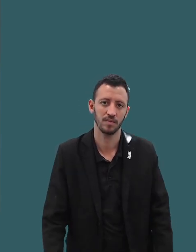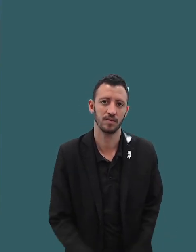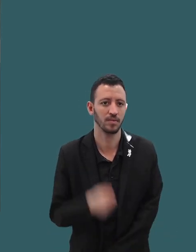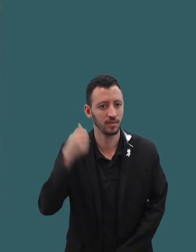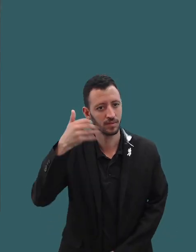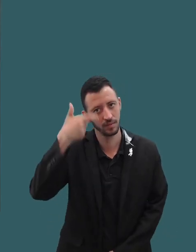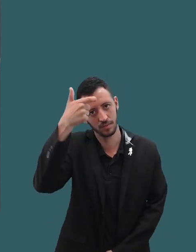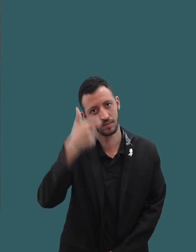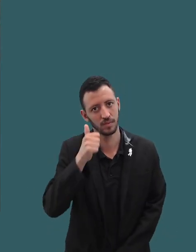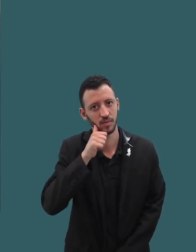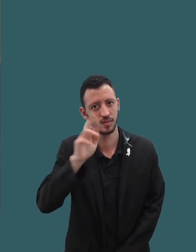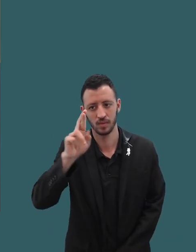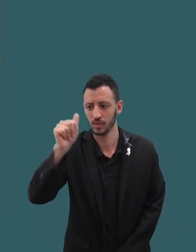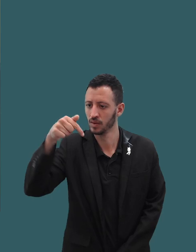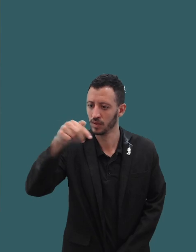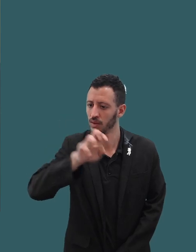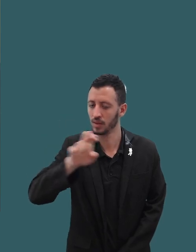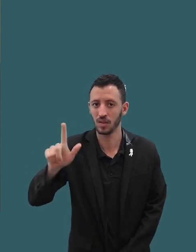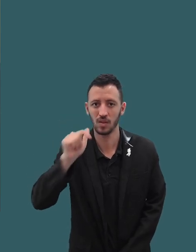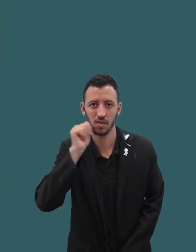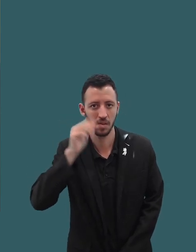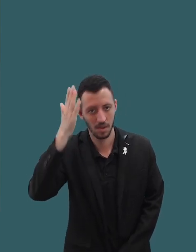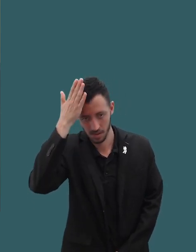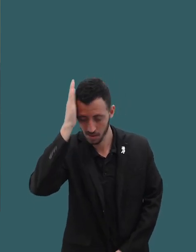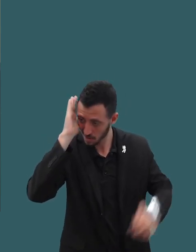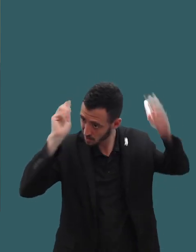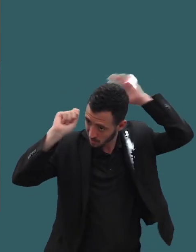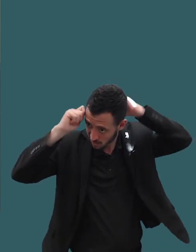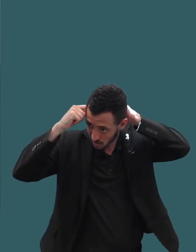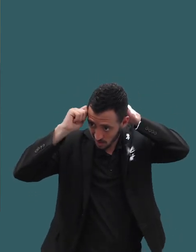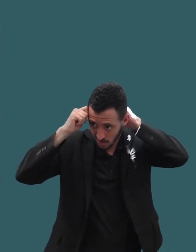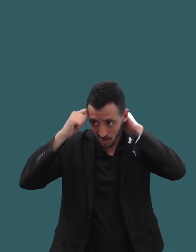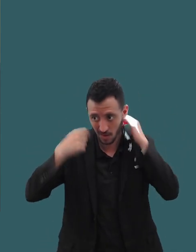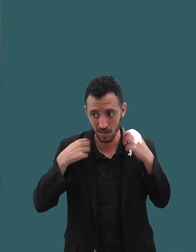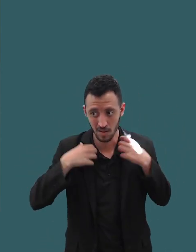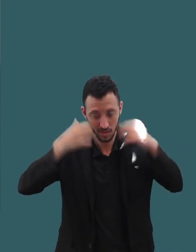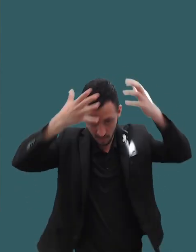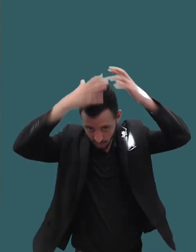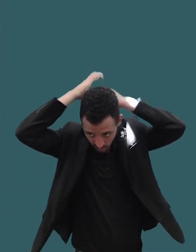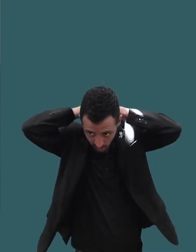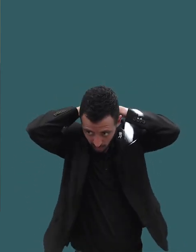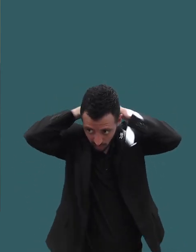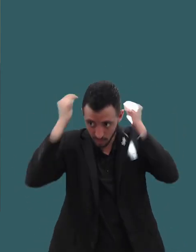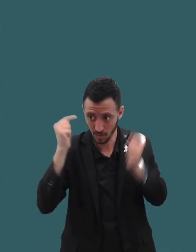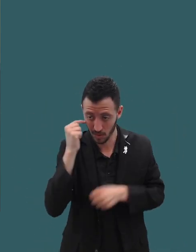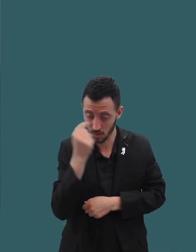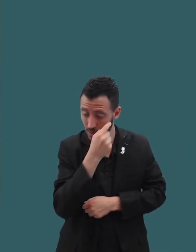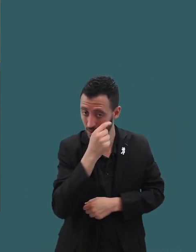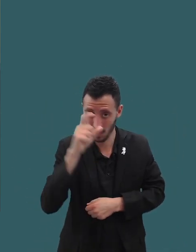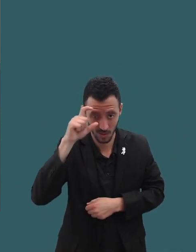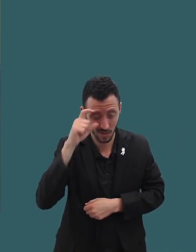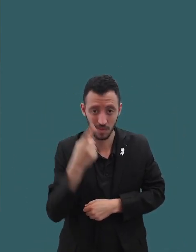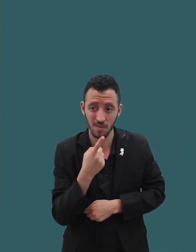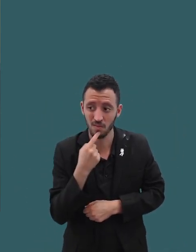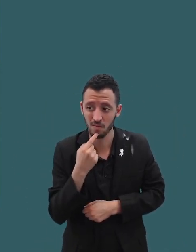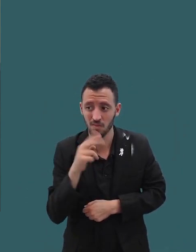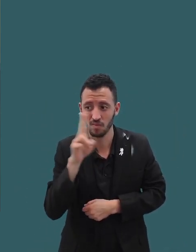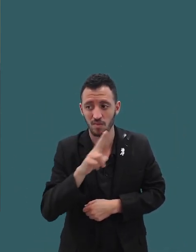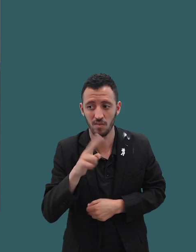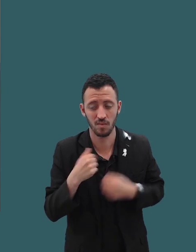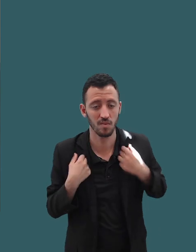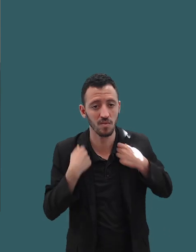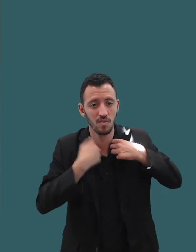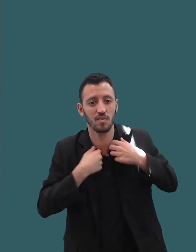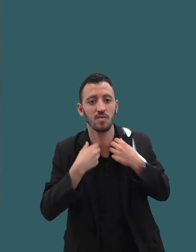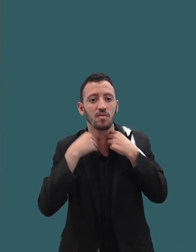Audiodescrição. Raquel, mulher branca de cabelos escuros médios amarrados para trás, óculos vermelhos. Utiliza uma camisa